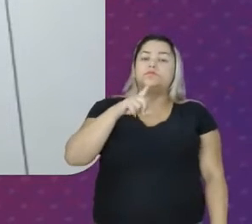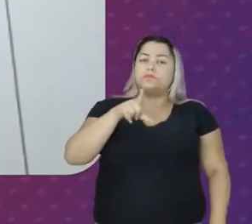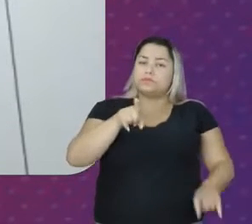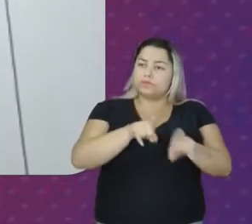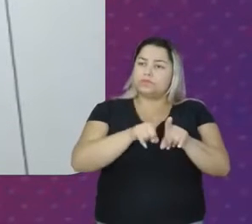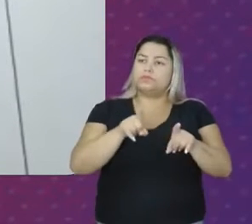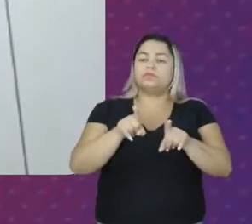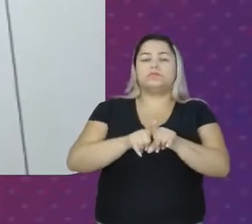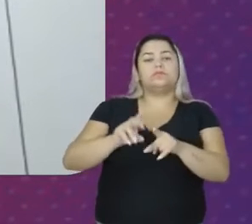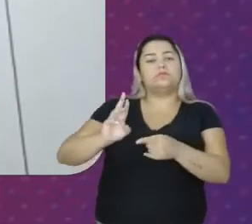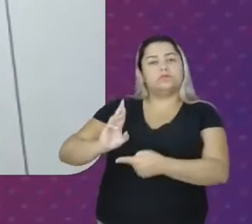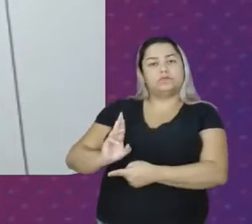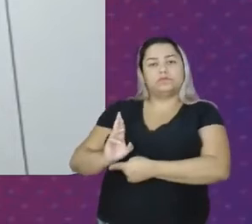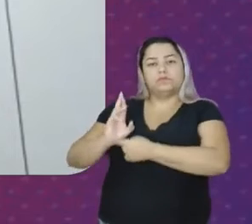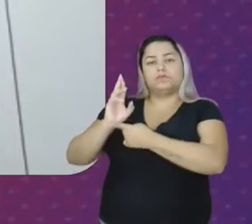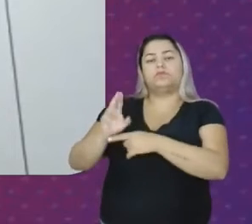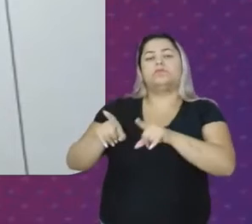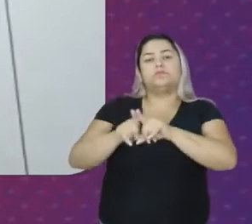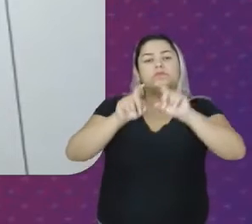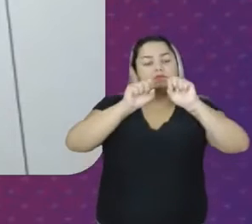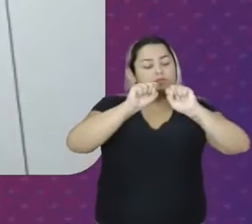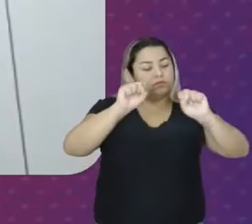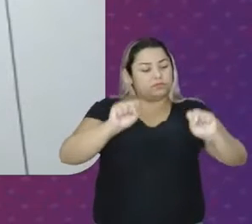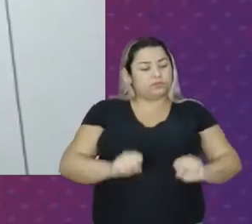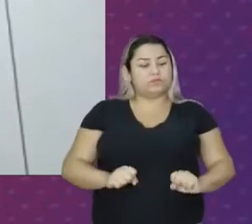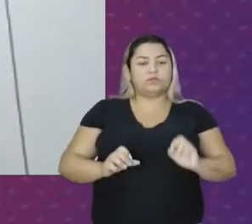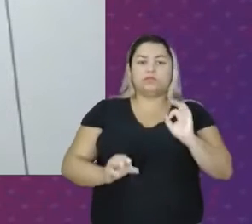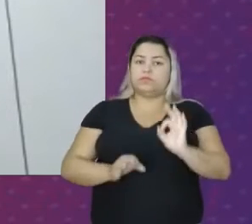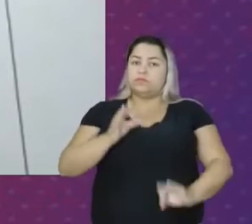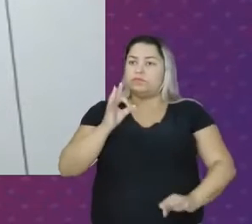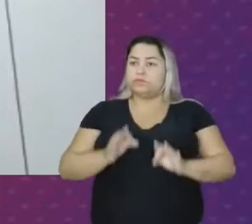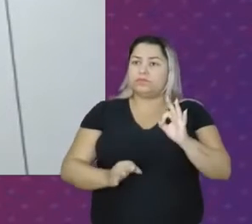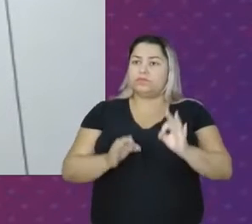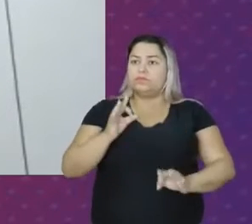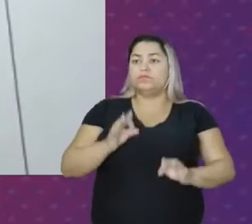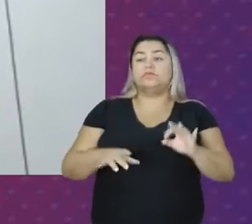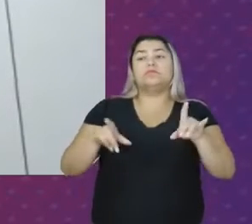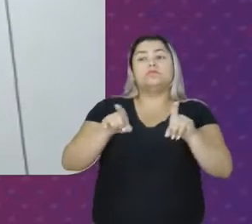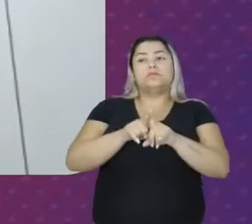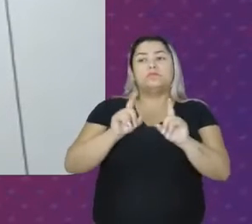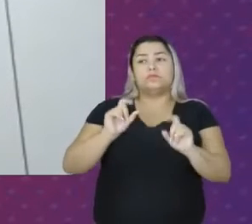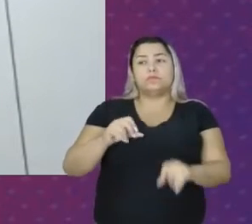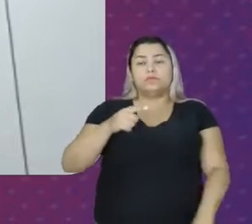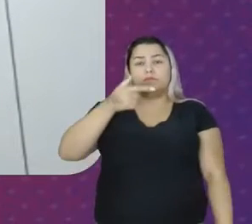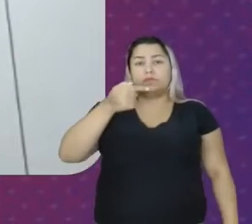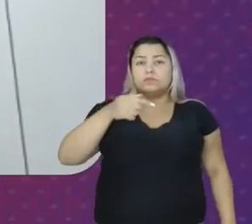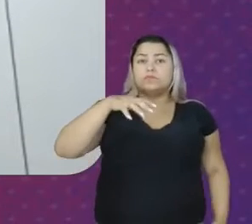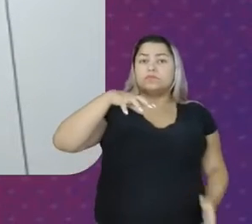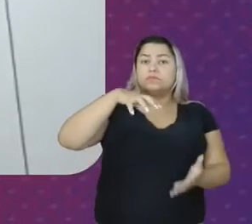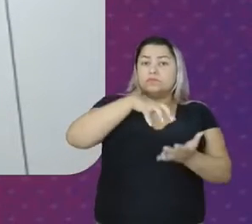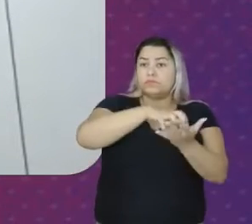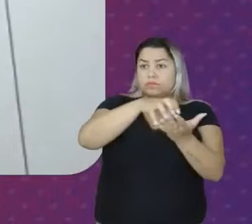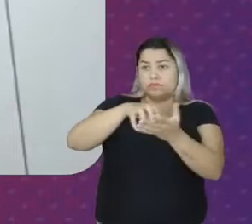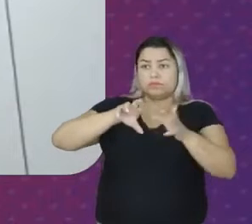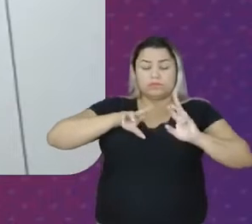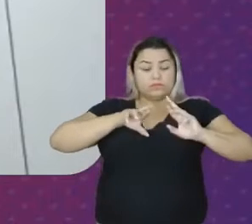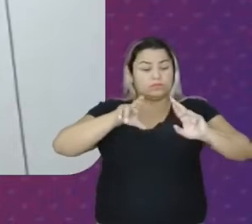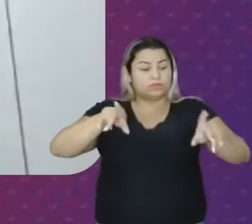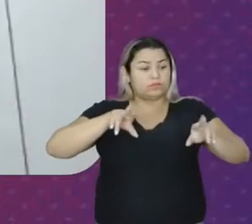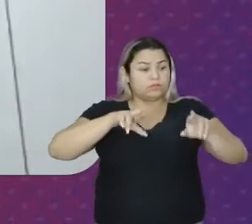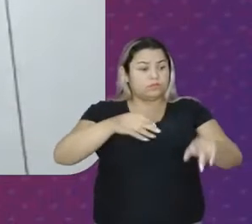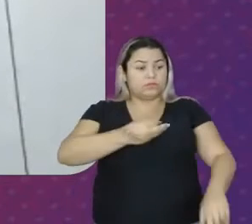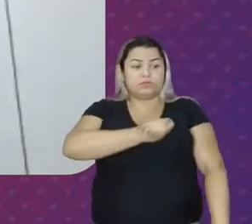escutou representantes do sistema de justiça, foram 7 órgãos diferentes em que participaram,